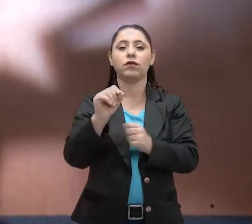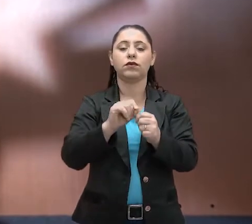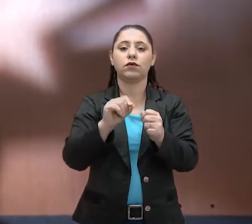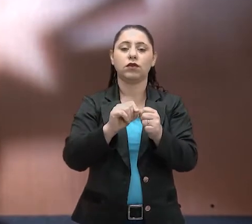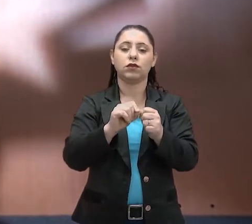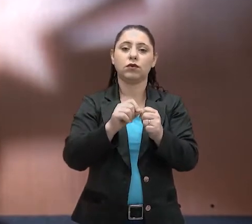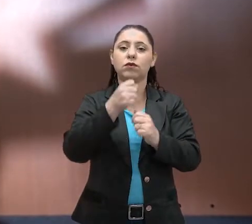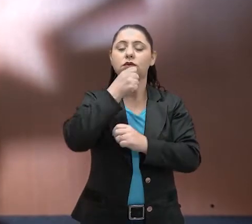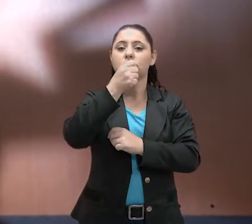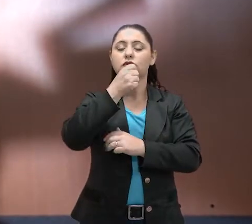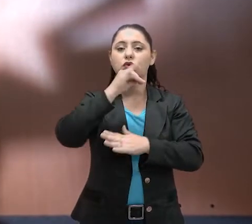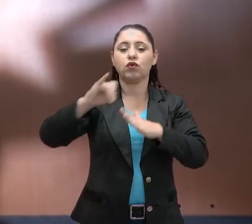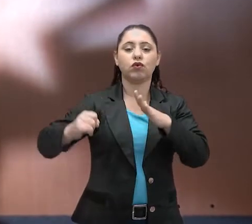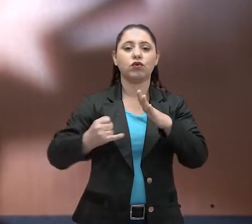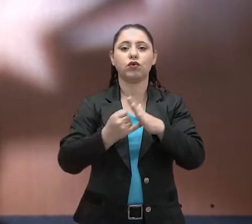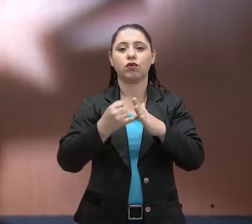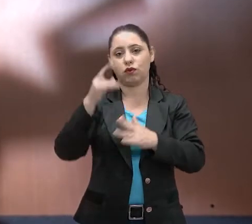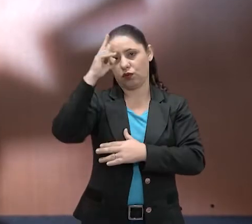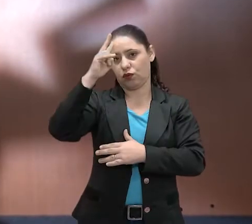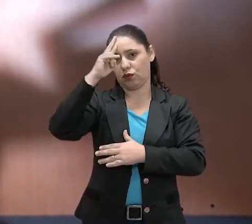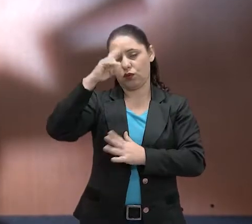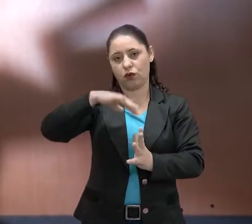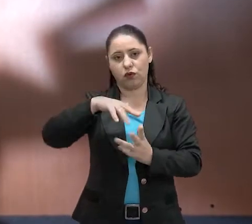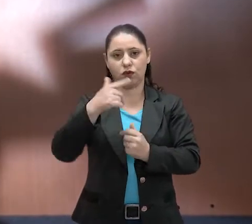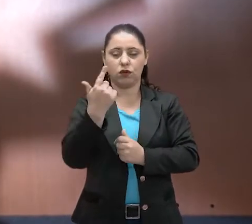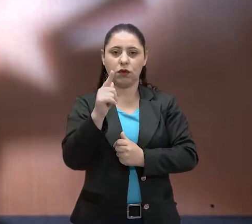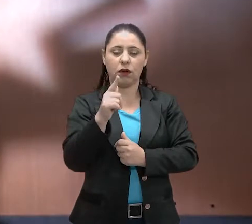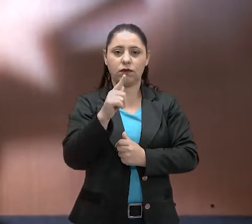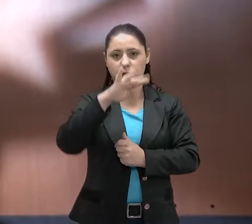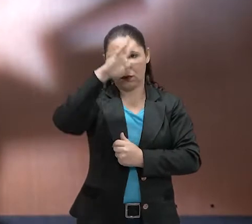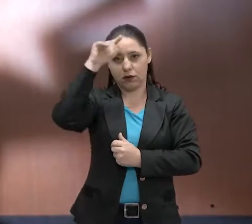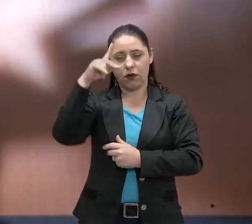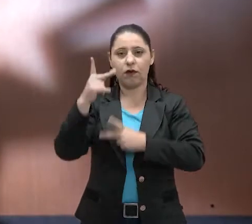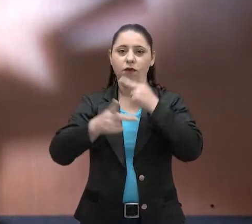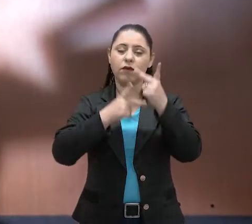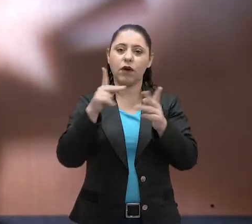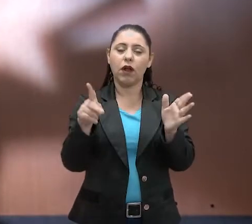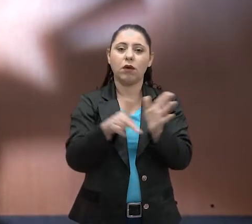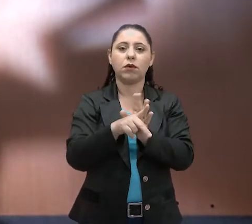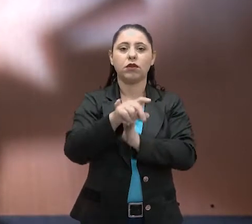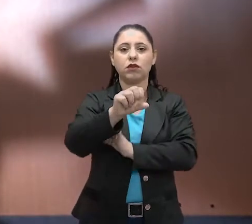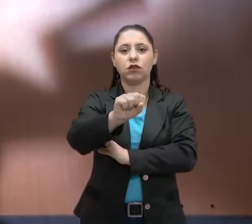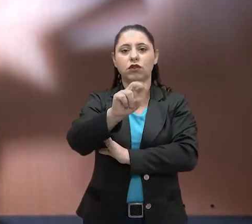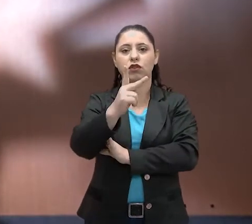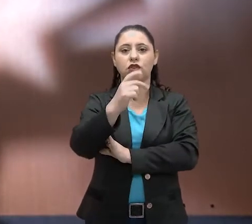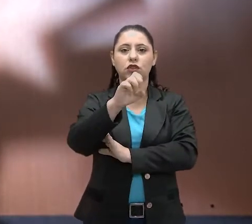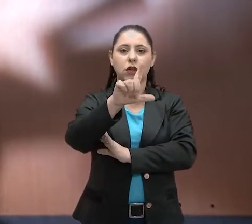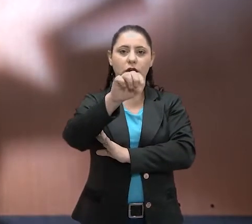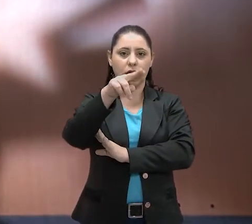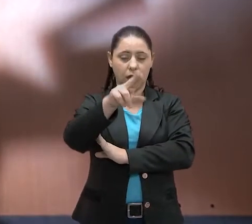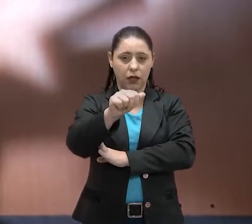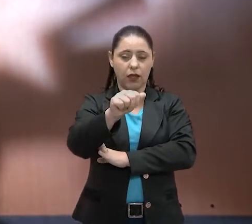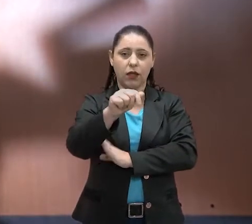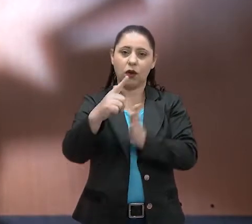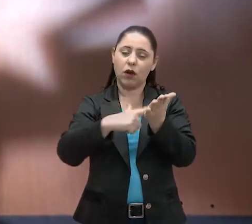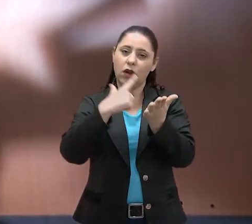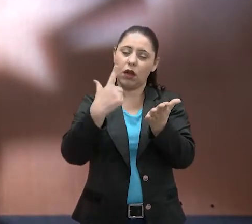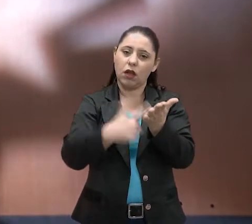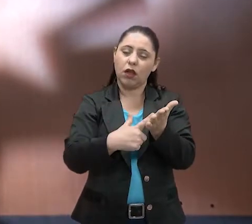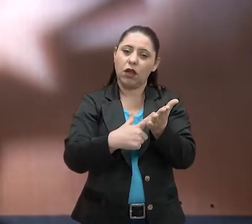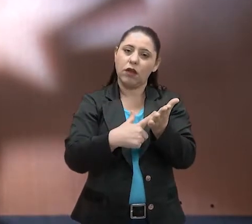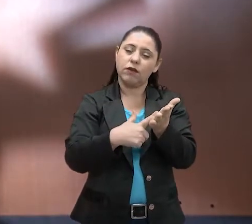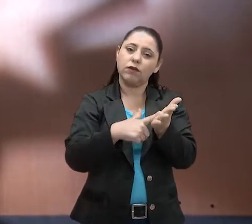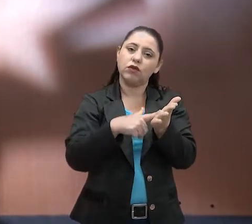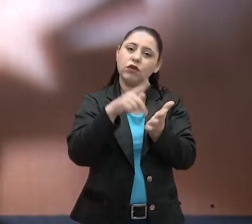com ele no Instituto Histórico e Geográfico de Mato Grosso do Sul e nela, Fábio fala sobre Charlene Scelda, livro de